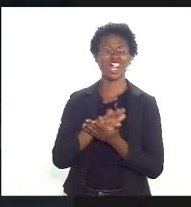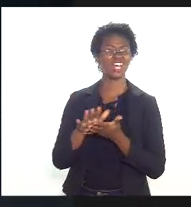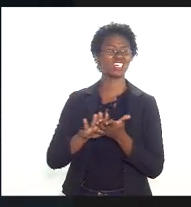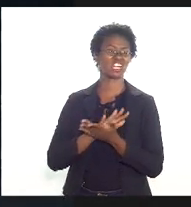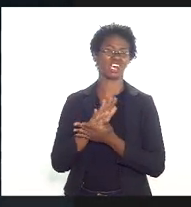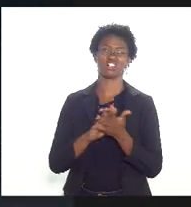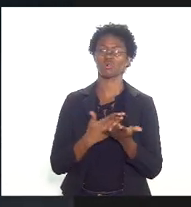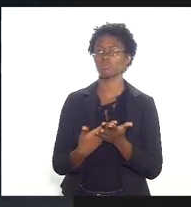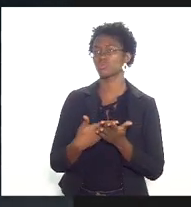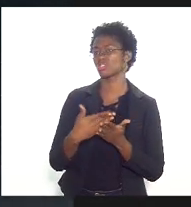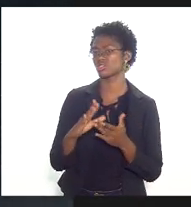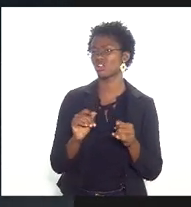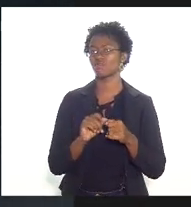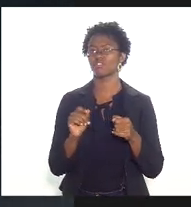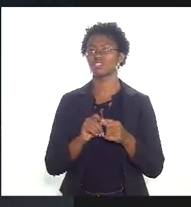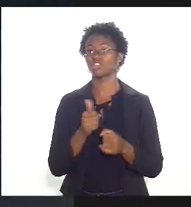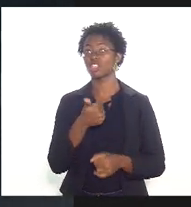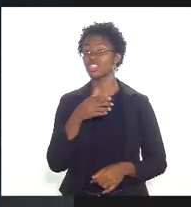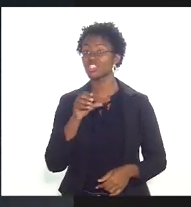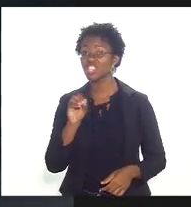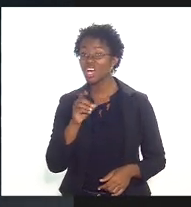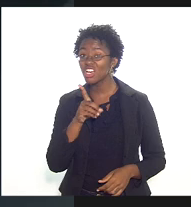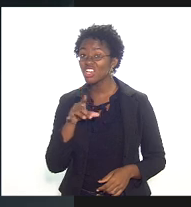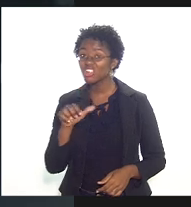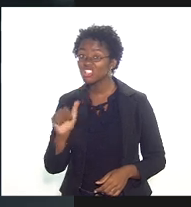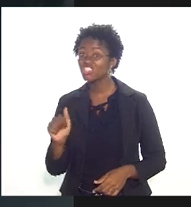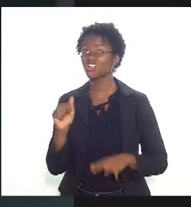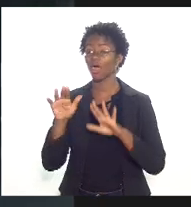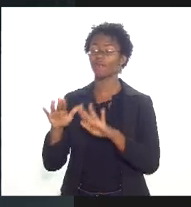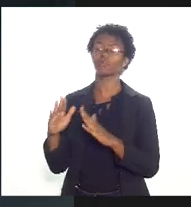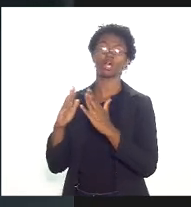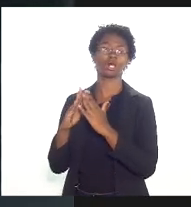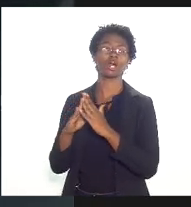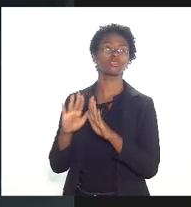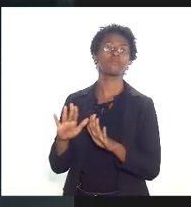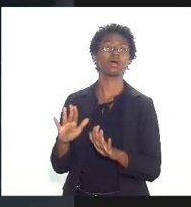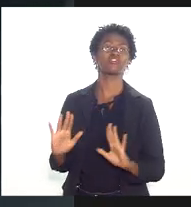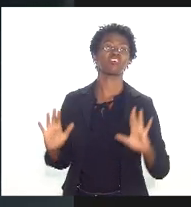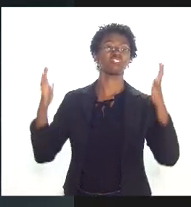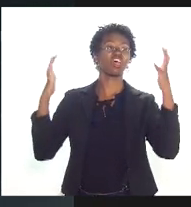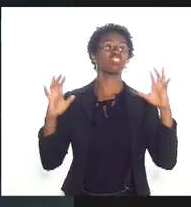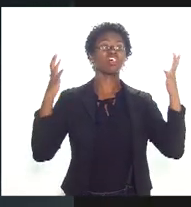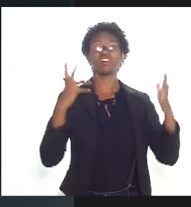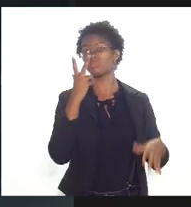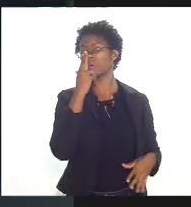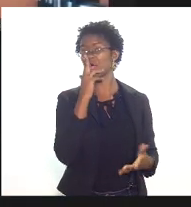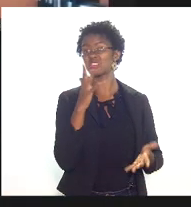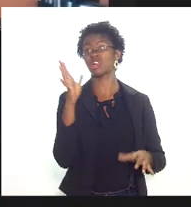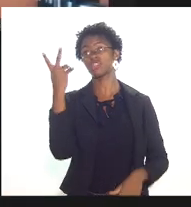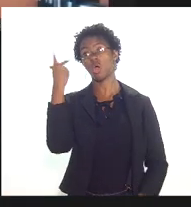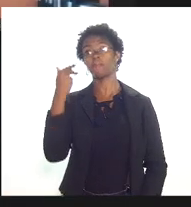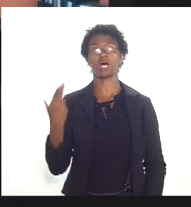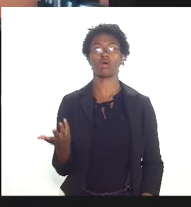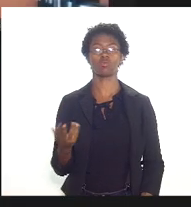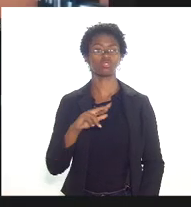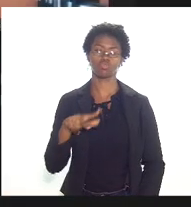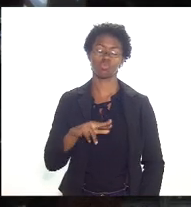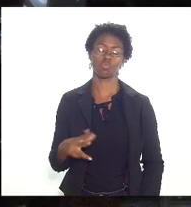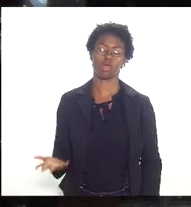já está falando sobre 10 dias como se nada tivesse acontecendo então beijo no coração de todos já estão chegando abraço